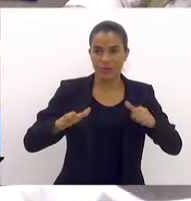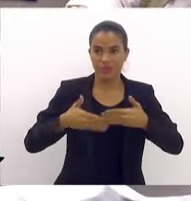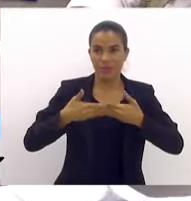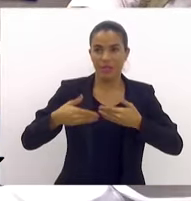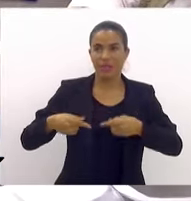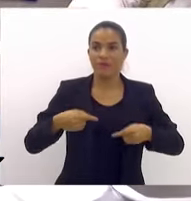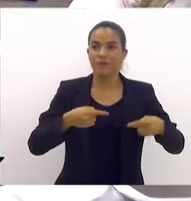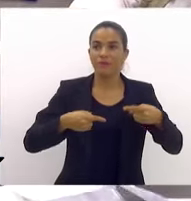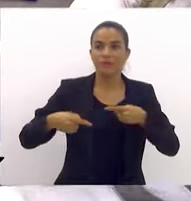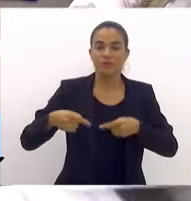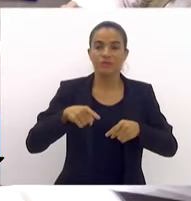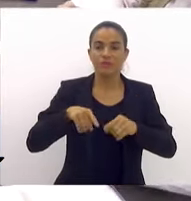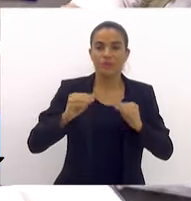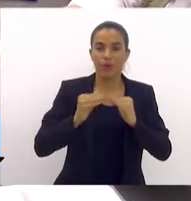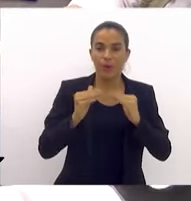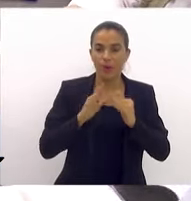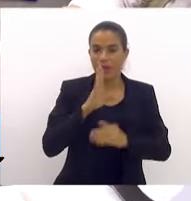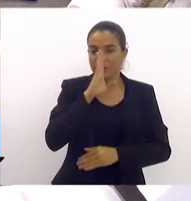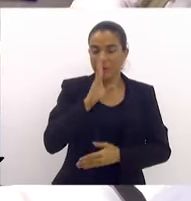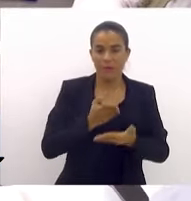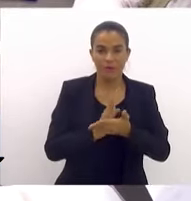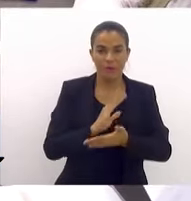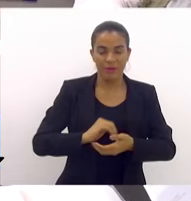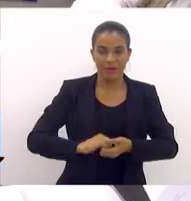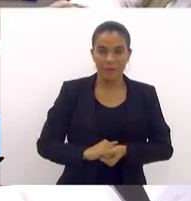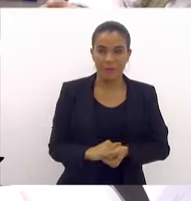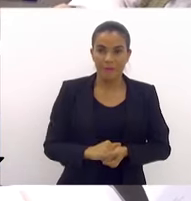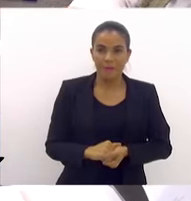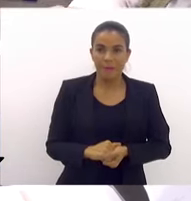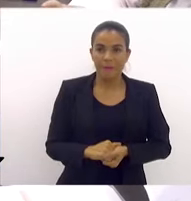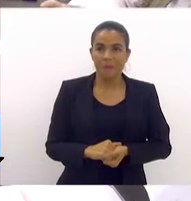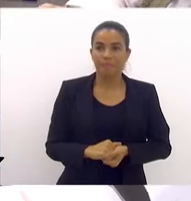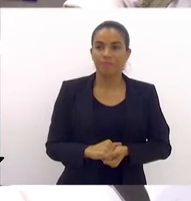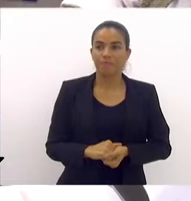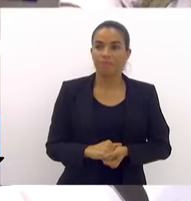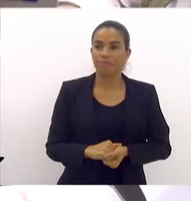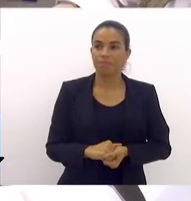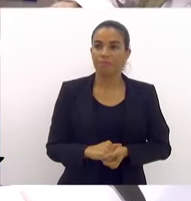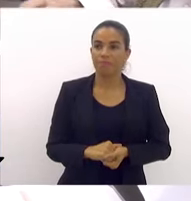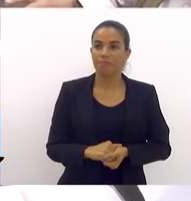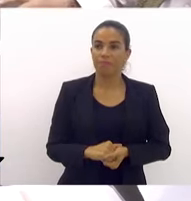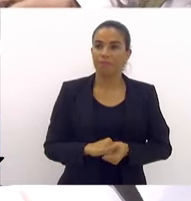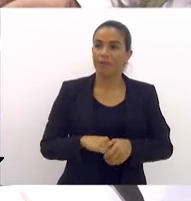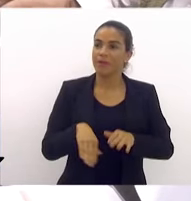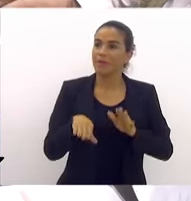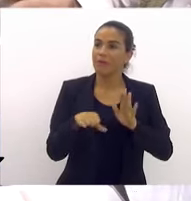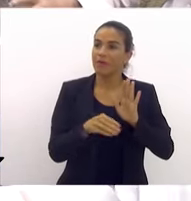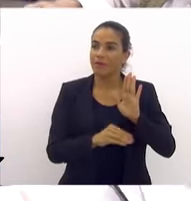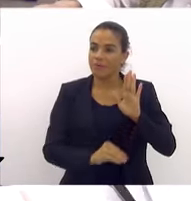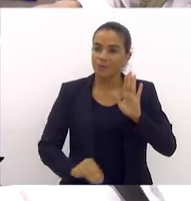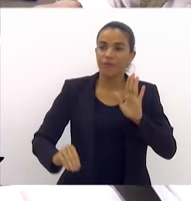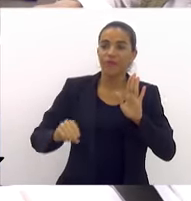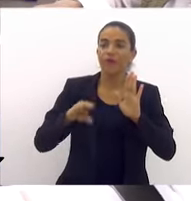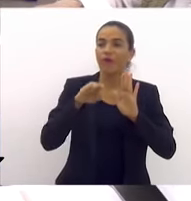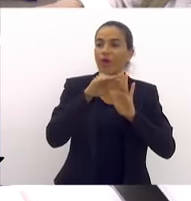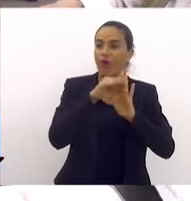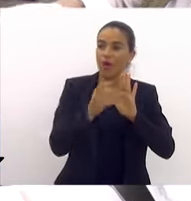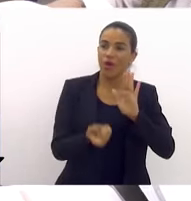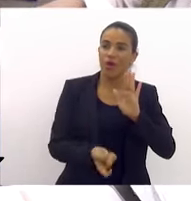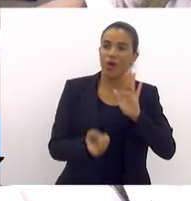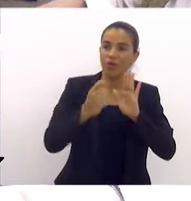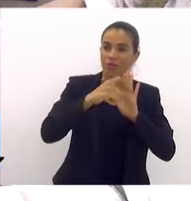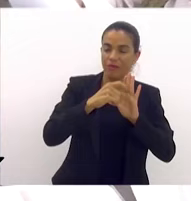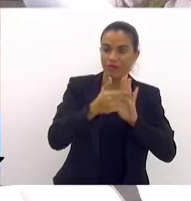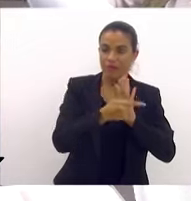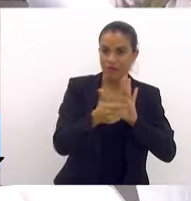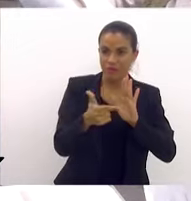discussão. Em votação, senhores que aprovam, permaneçam como estão, aprovados. Chamo os trabalhos à ordem para a gente voltar ao 22 da pauta, que a gente encerrou a